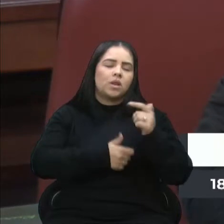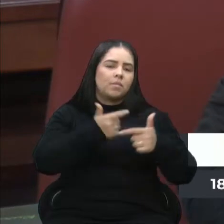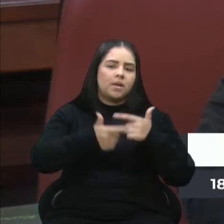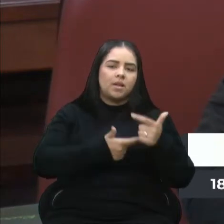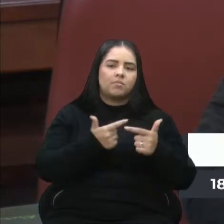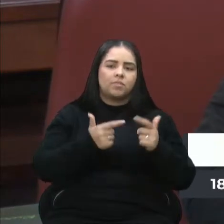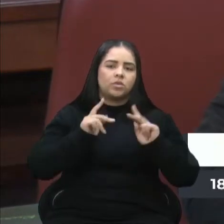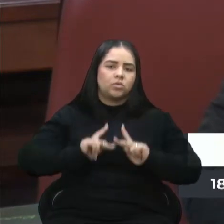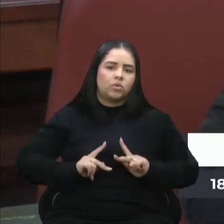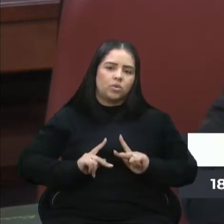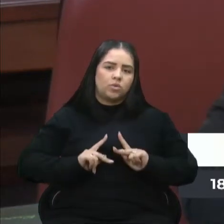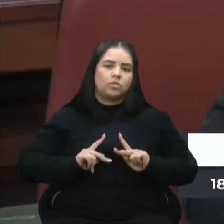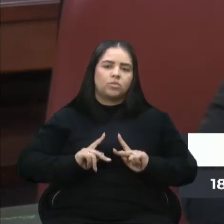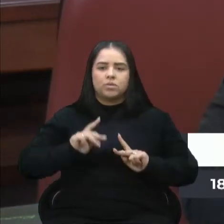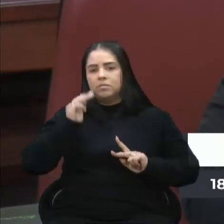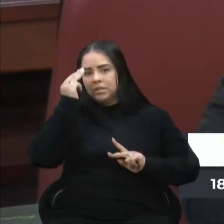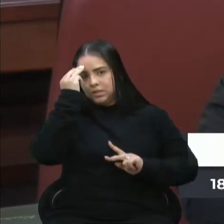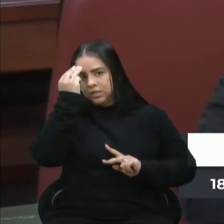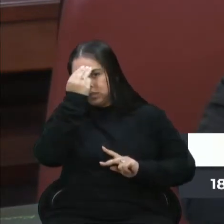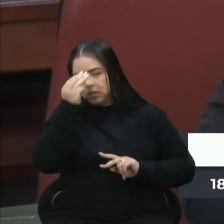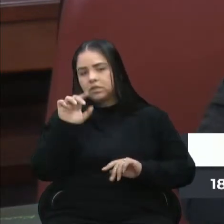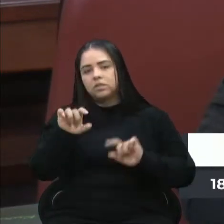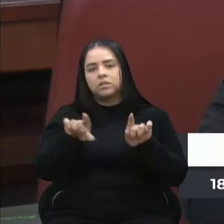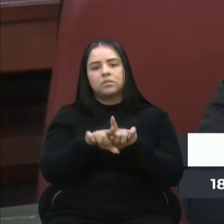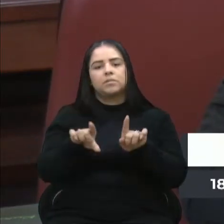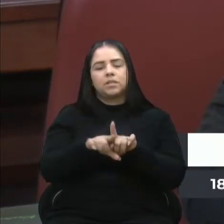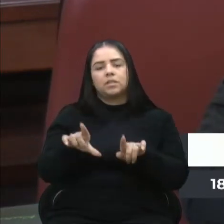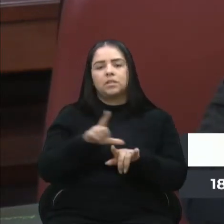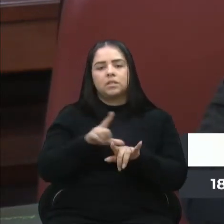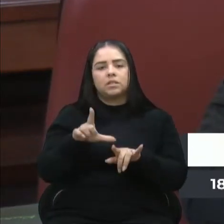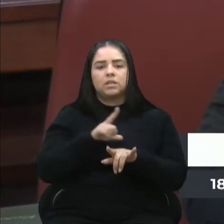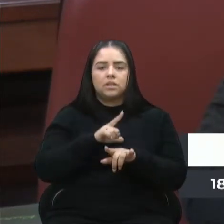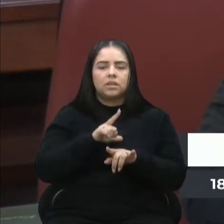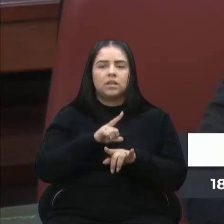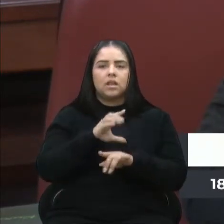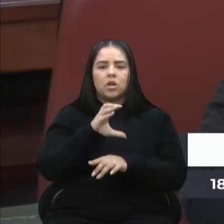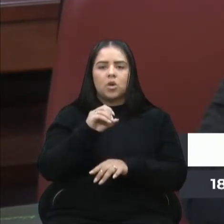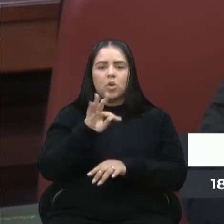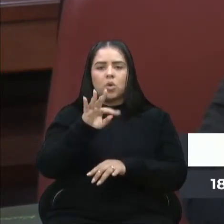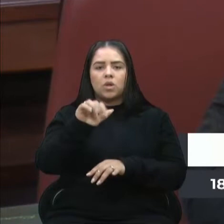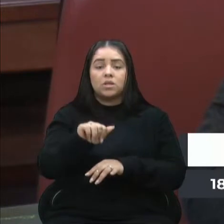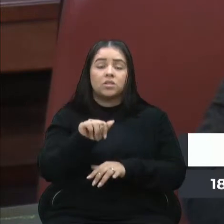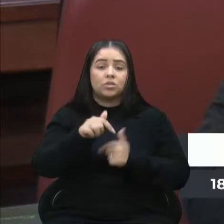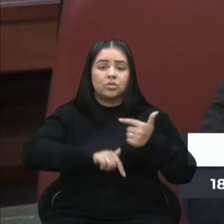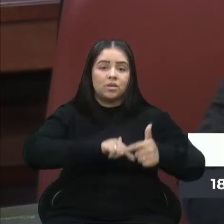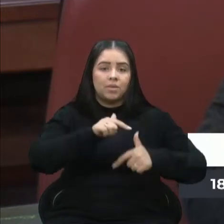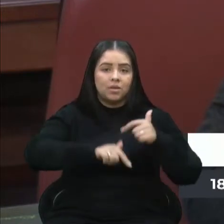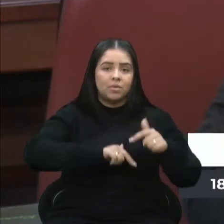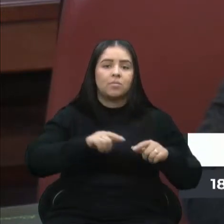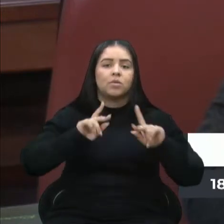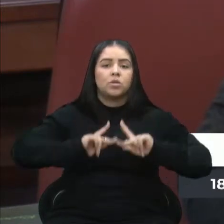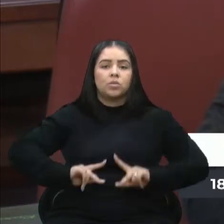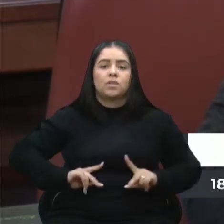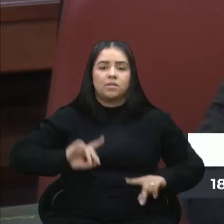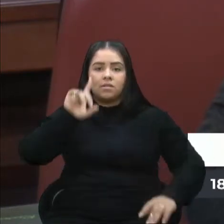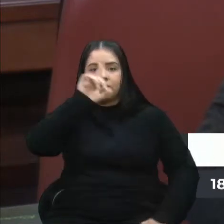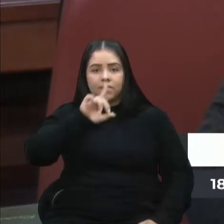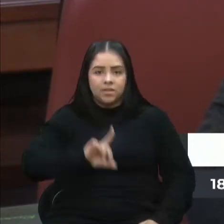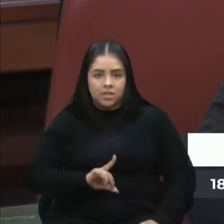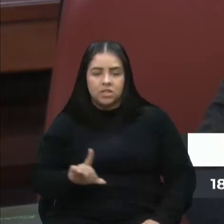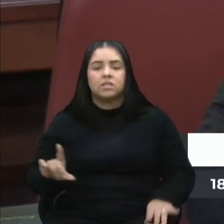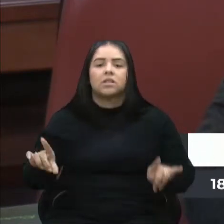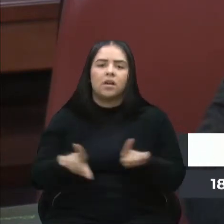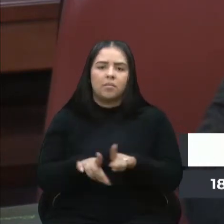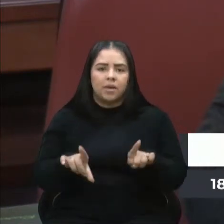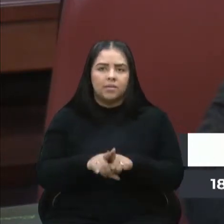enfim. A lei também exige a cota, né, de empregos para pessoas deficientes.